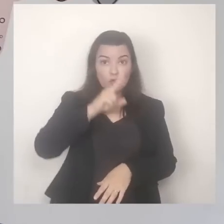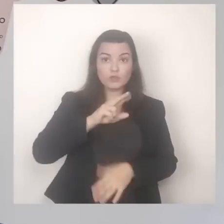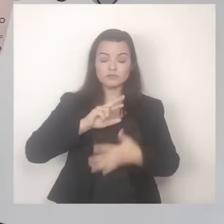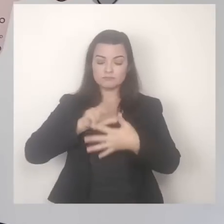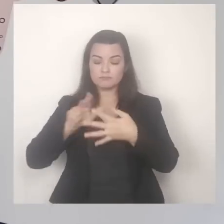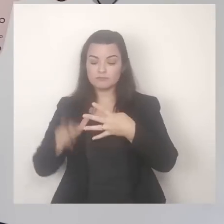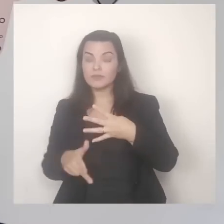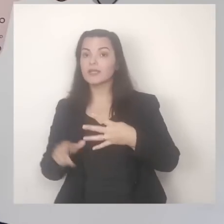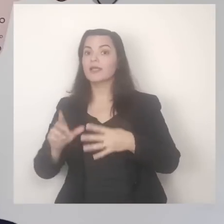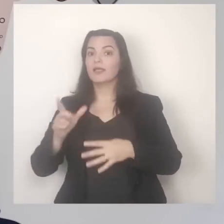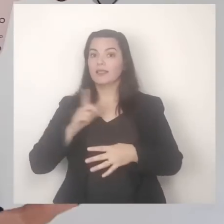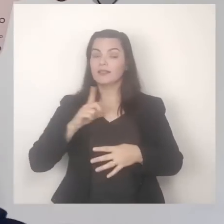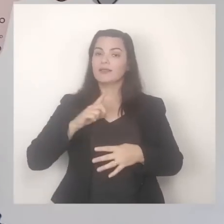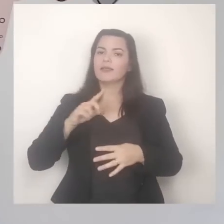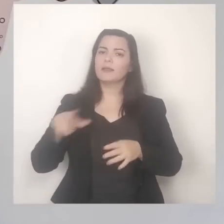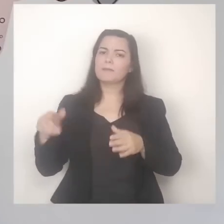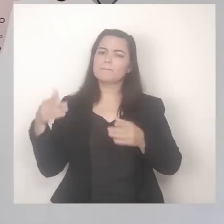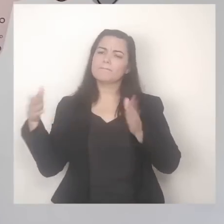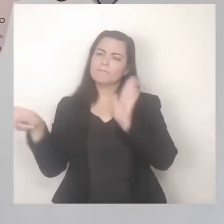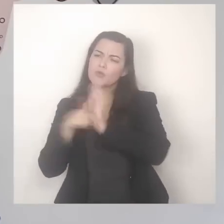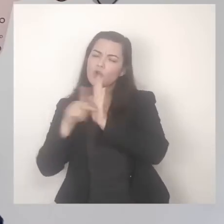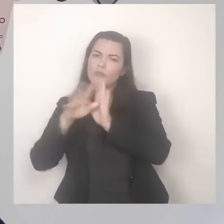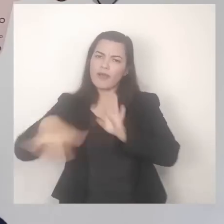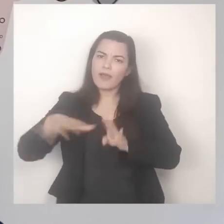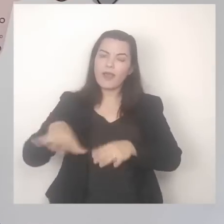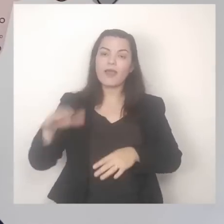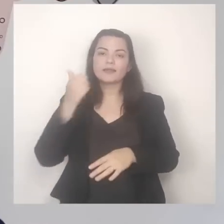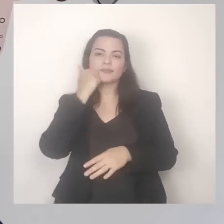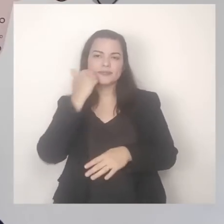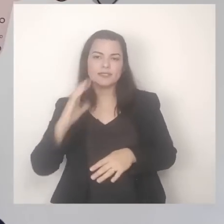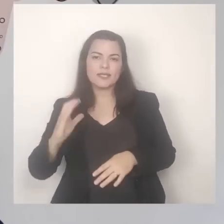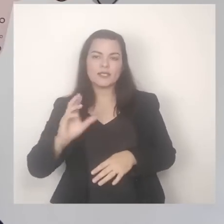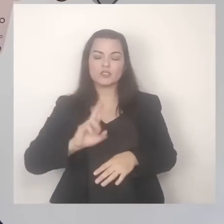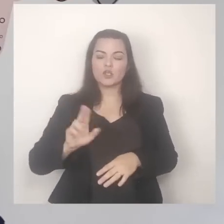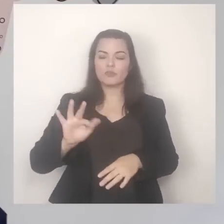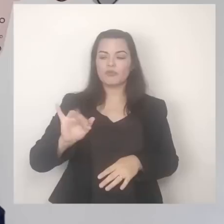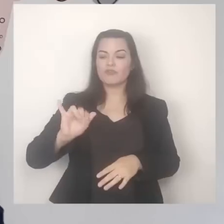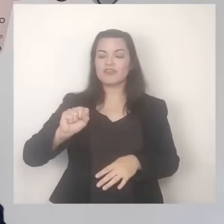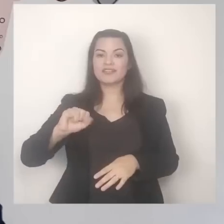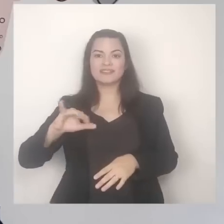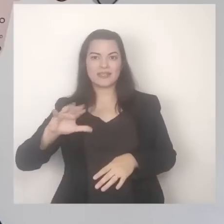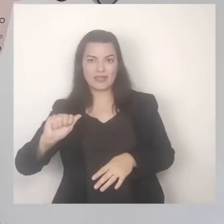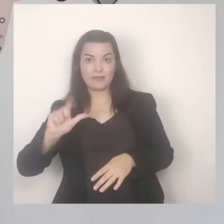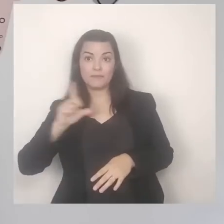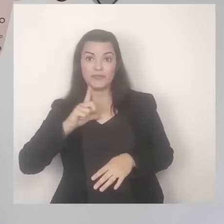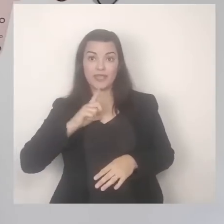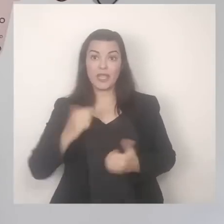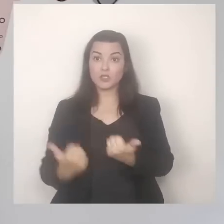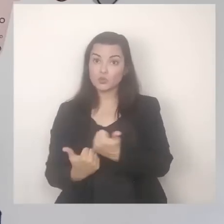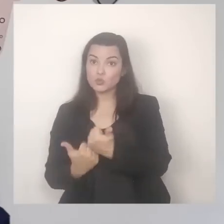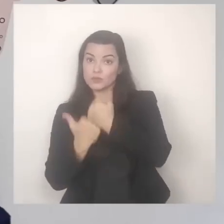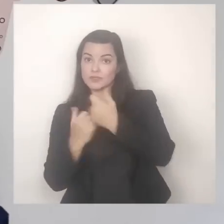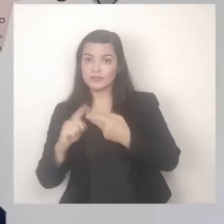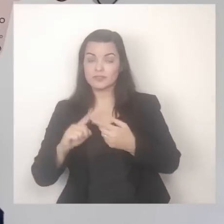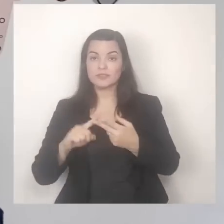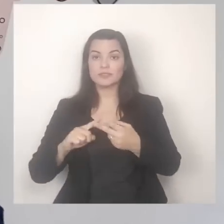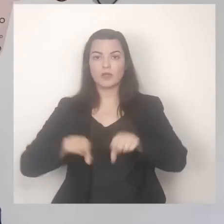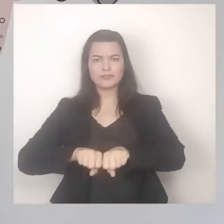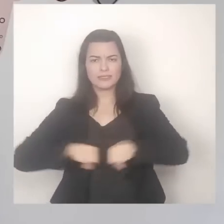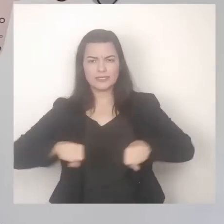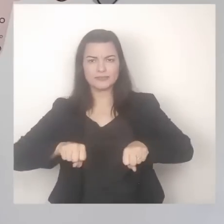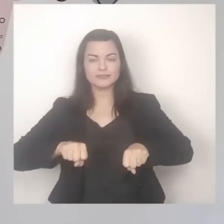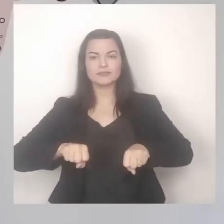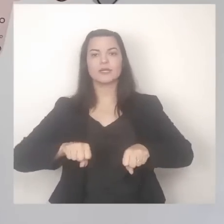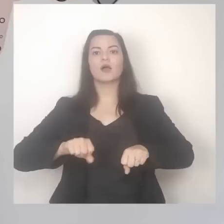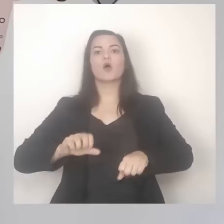relacionadas a uma área da ciência chamada física que interferem em tudo isso. A sustentação, a